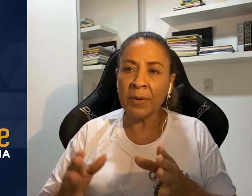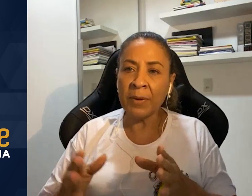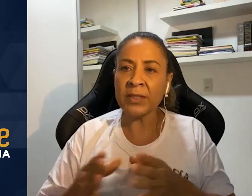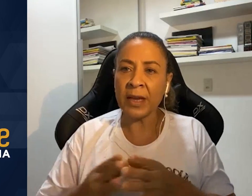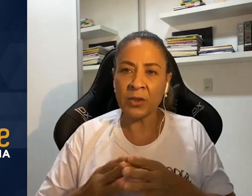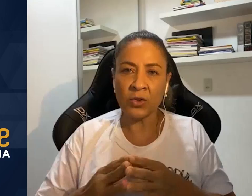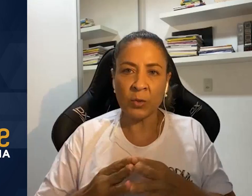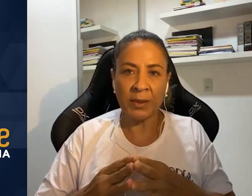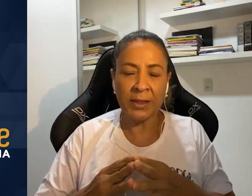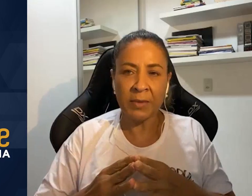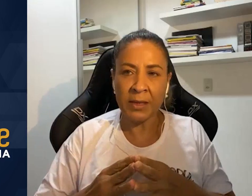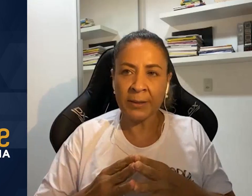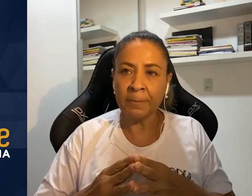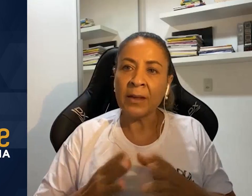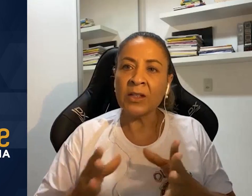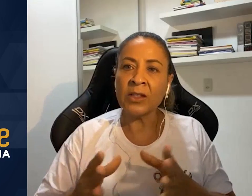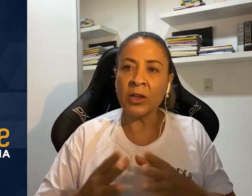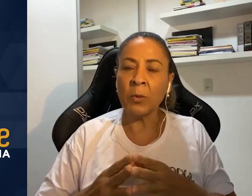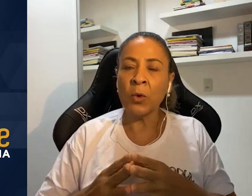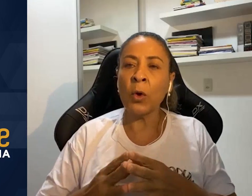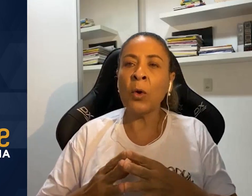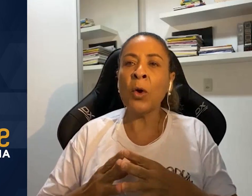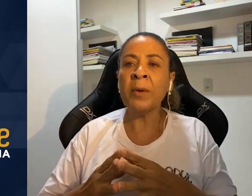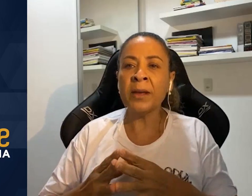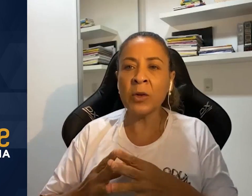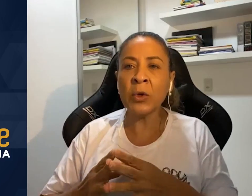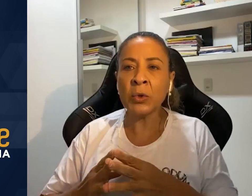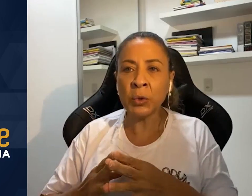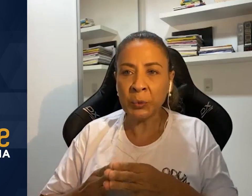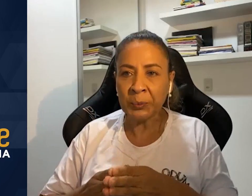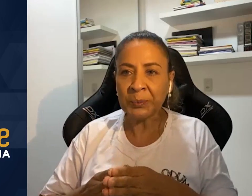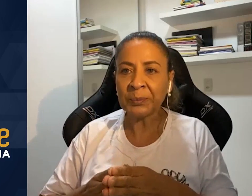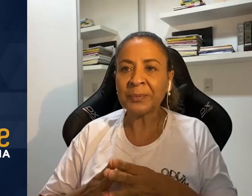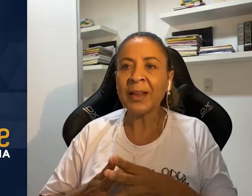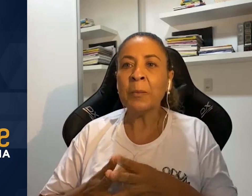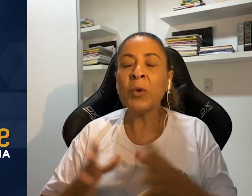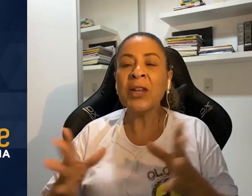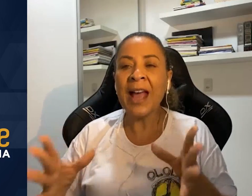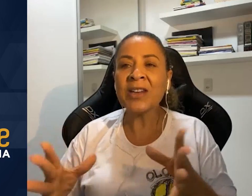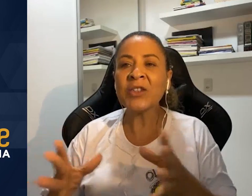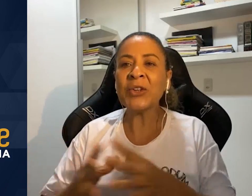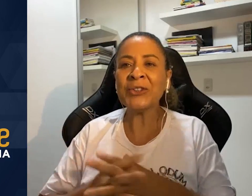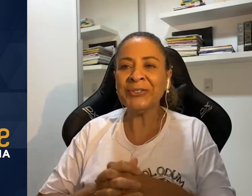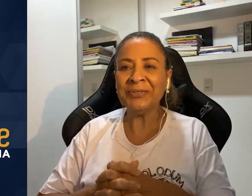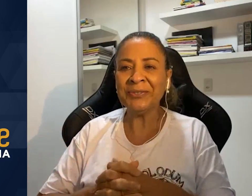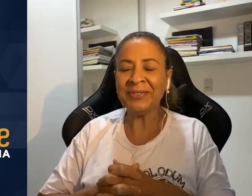em pleno processo de pandemia, que se chamou Oberiolodum. E esse